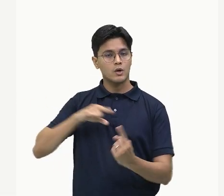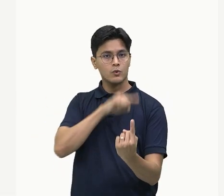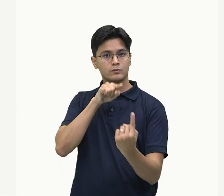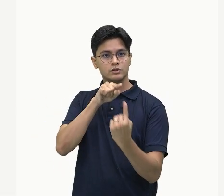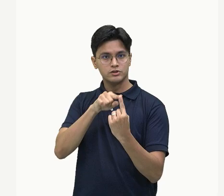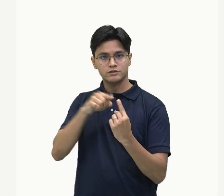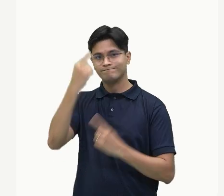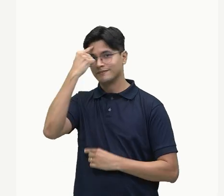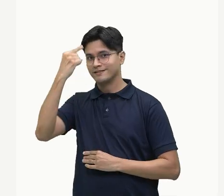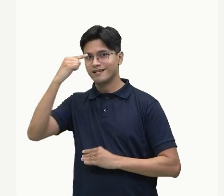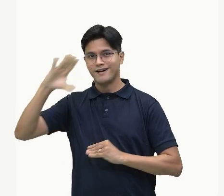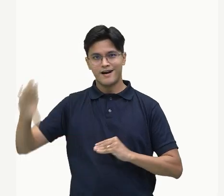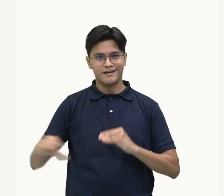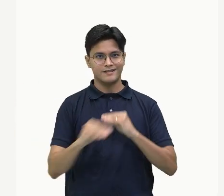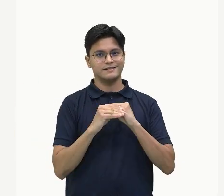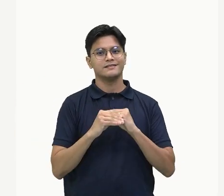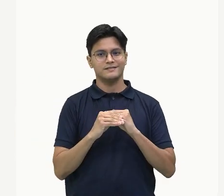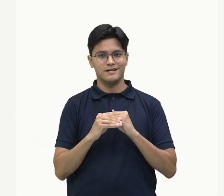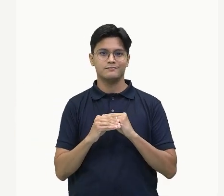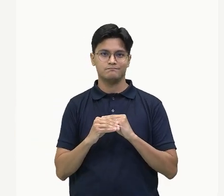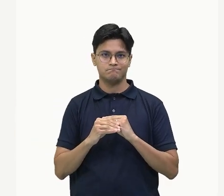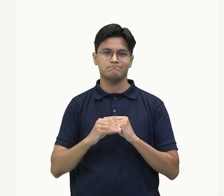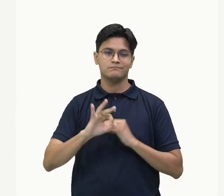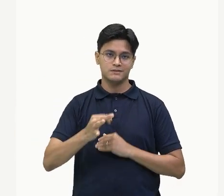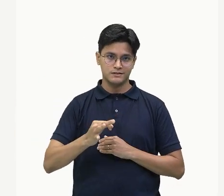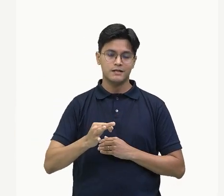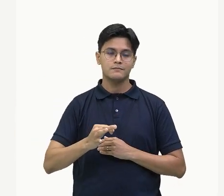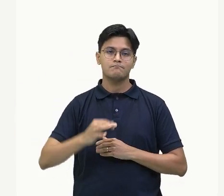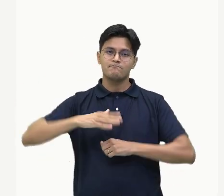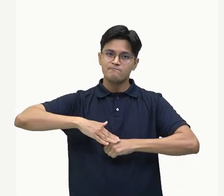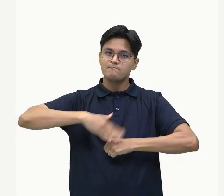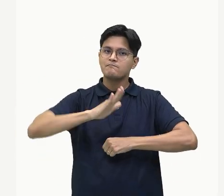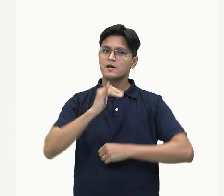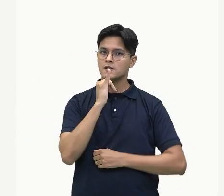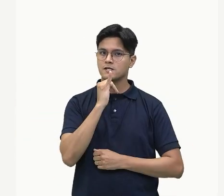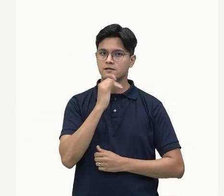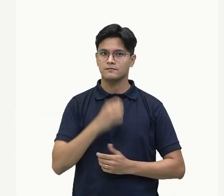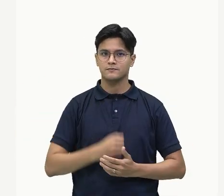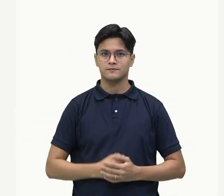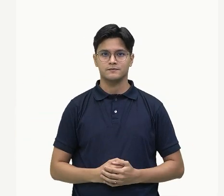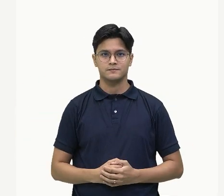a algo que já existe. Mais exemplos.